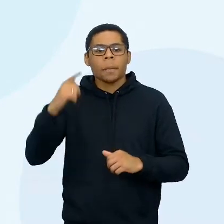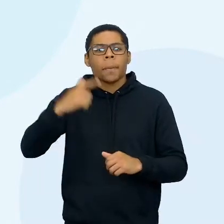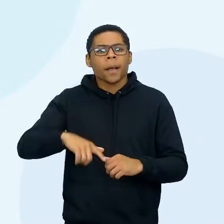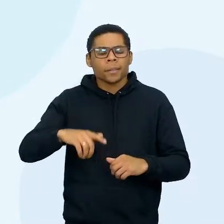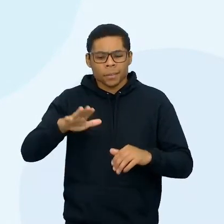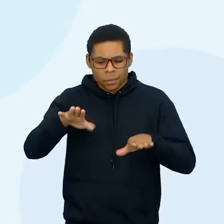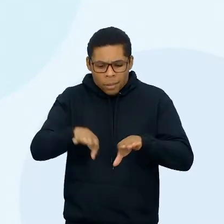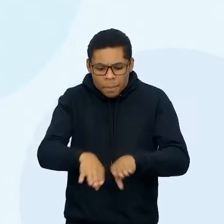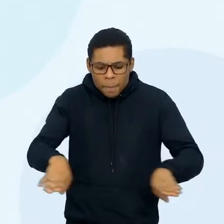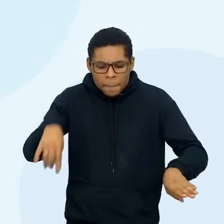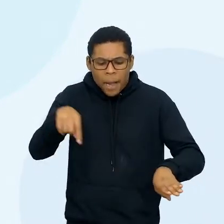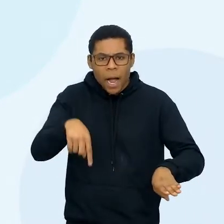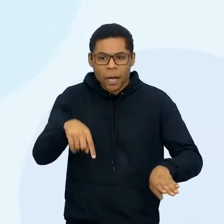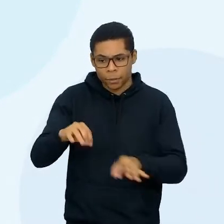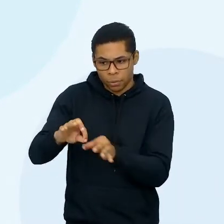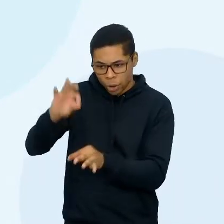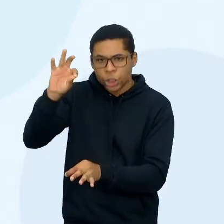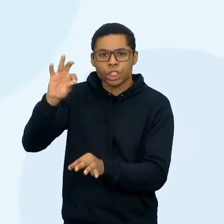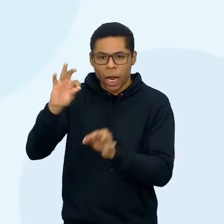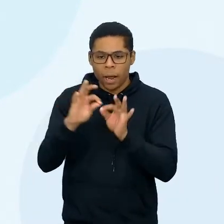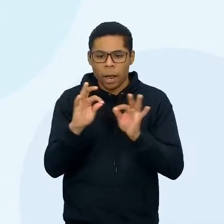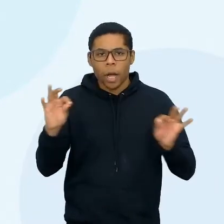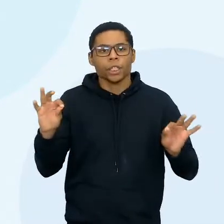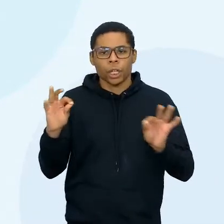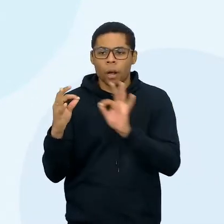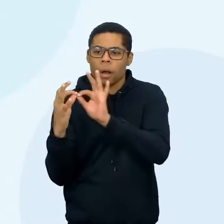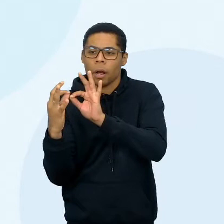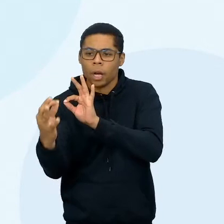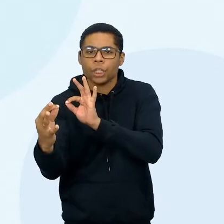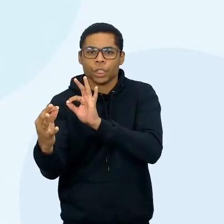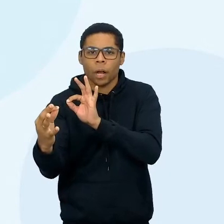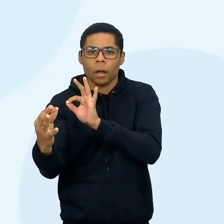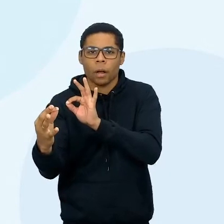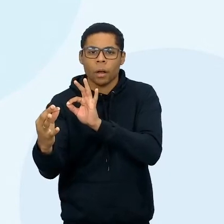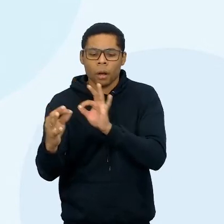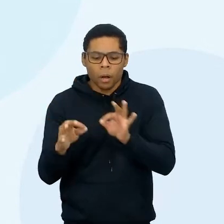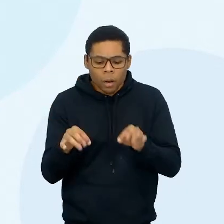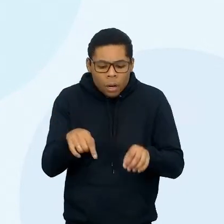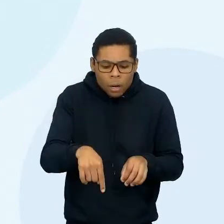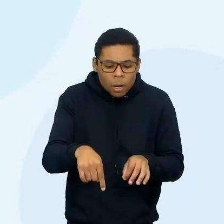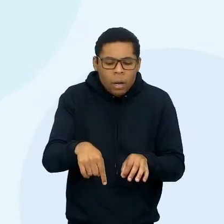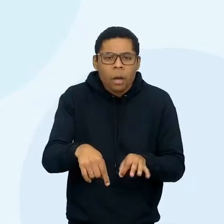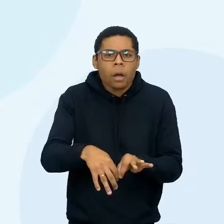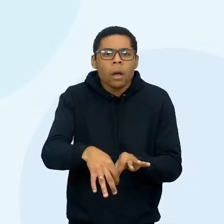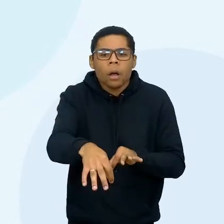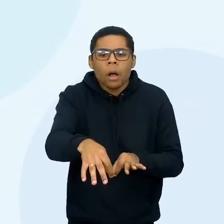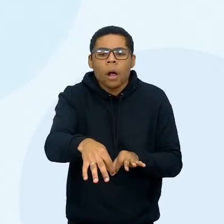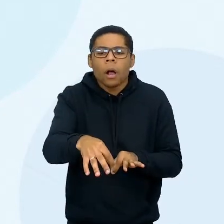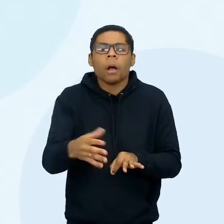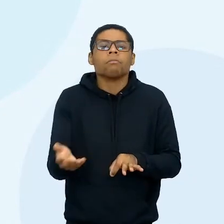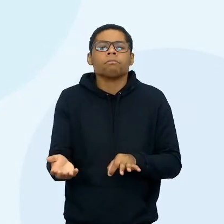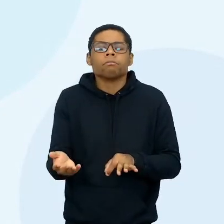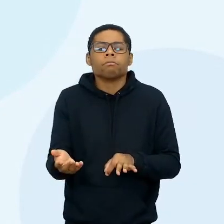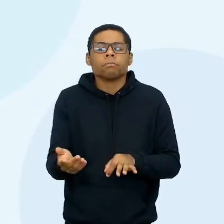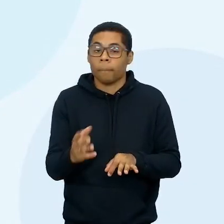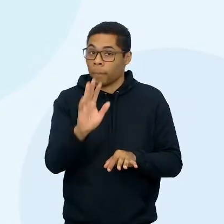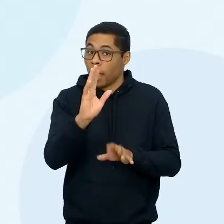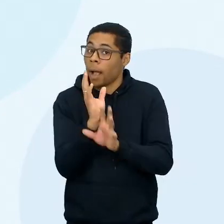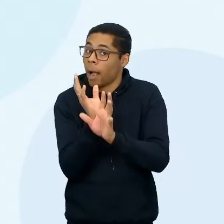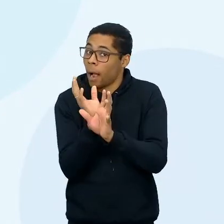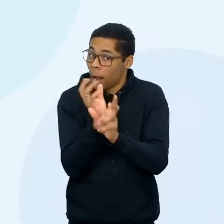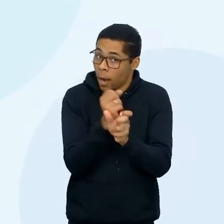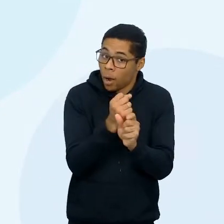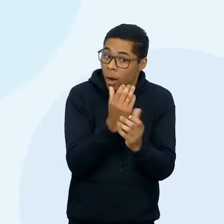isso? Bom, vamos dar uma olhadinha ali. Se eu tenho aqui, ó, primeira coisa, vamos aos cálculos aí, essa aula é de cálculo, hein,